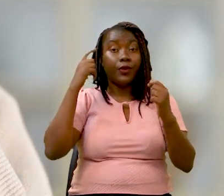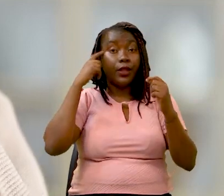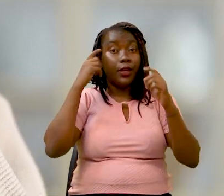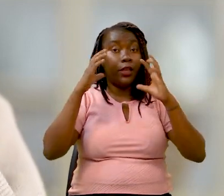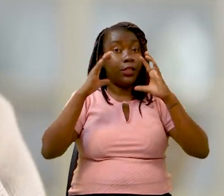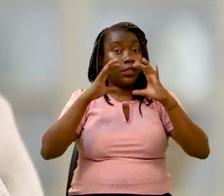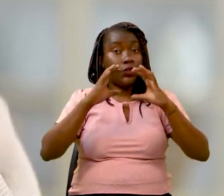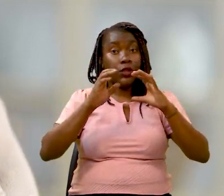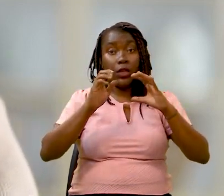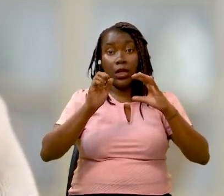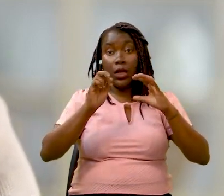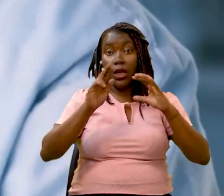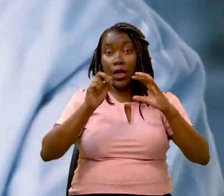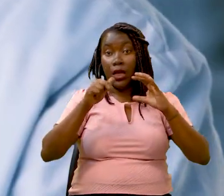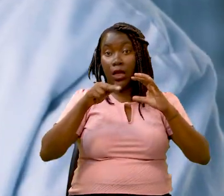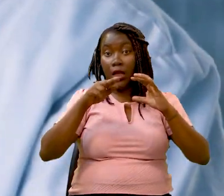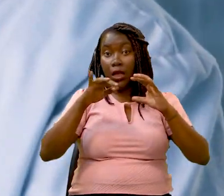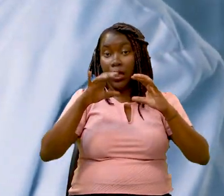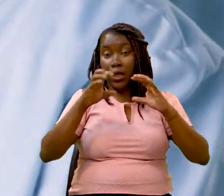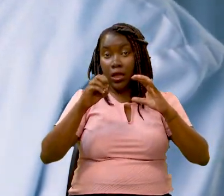né?